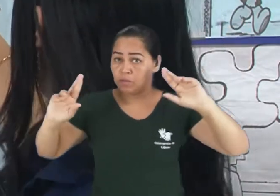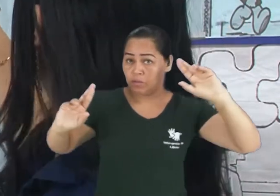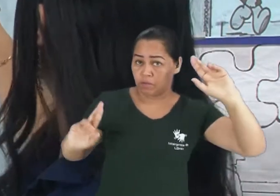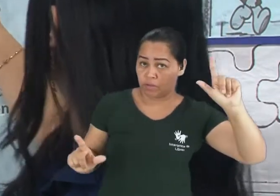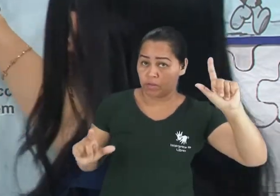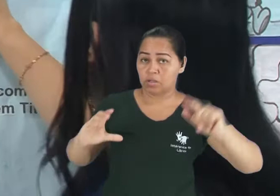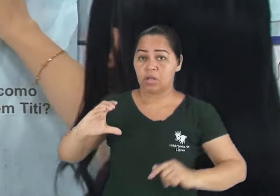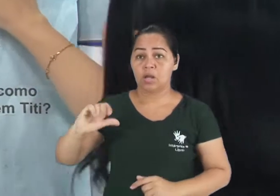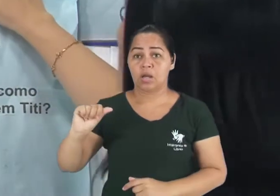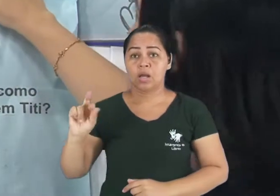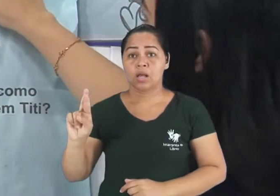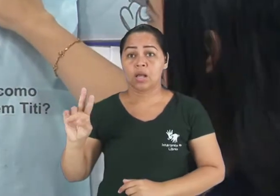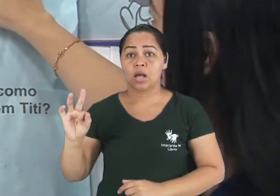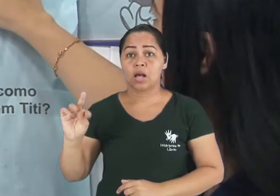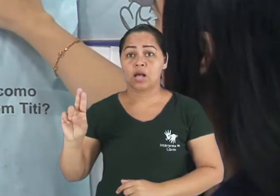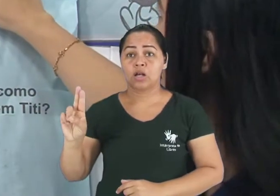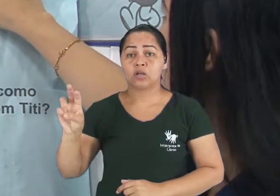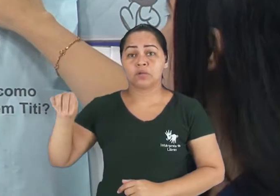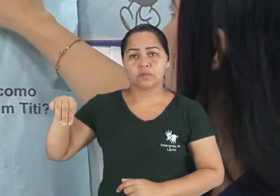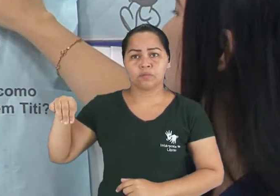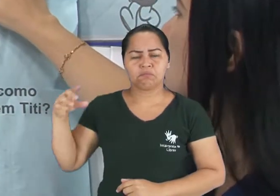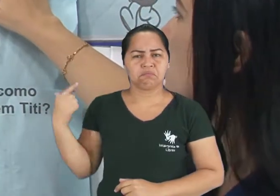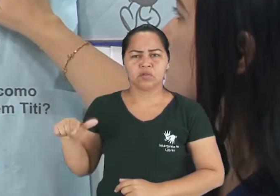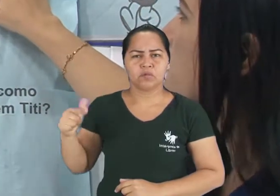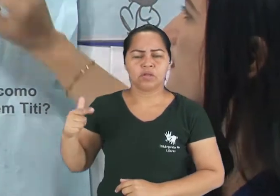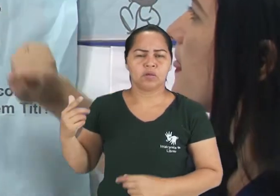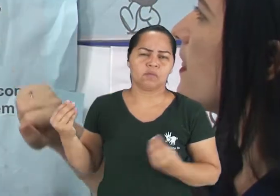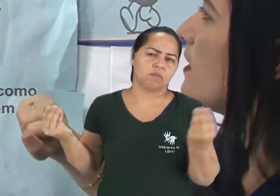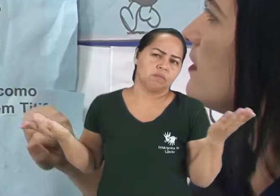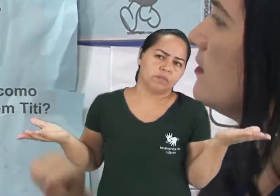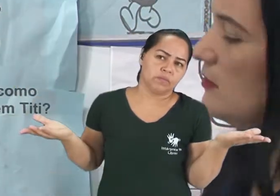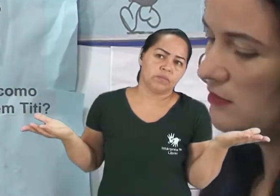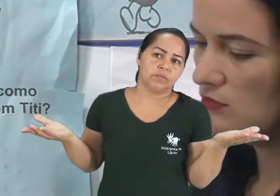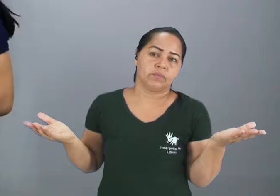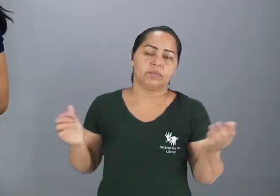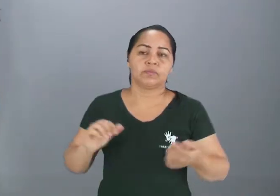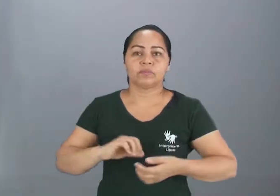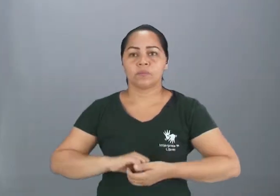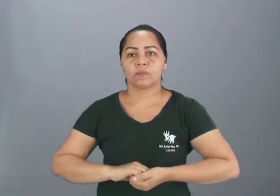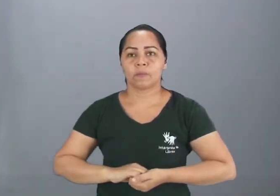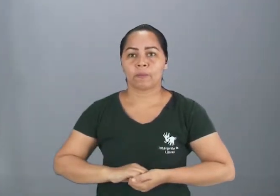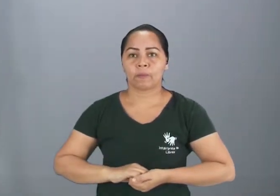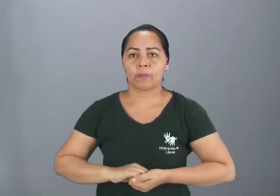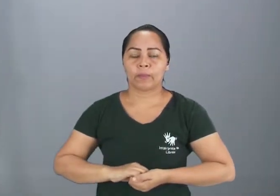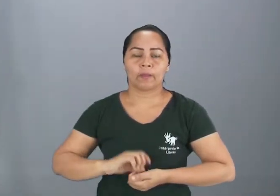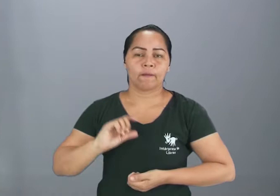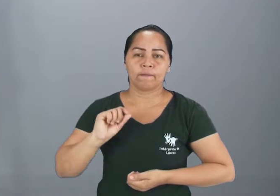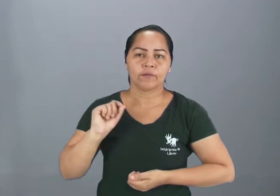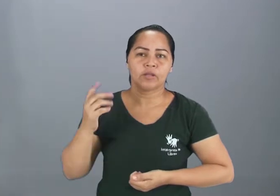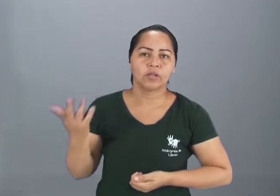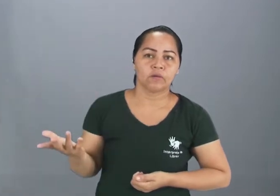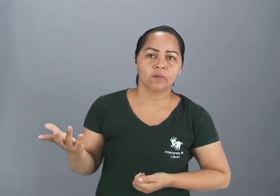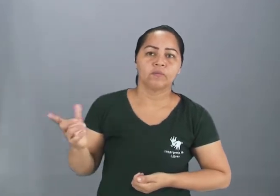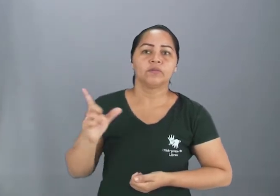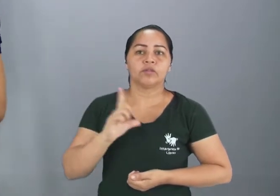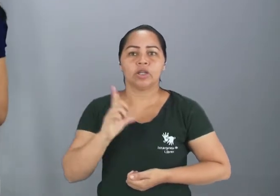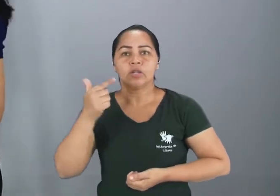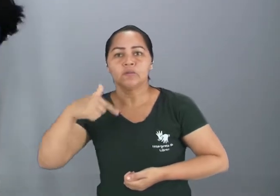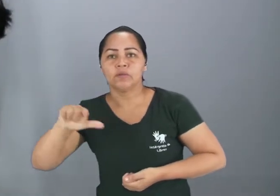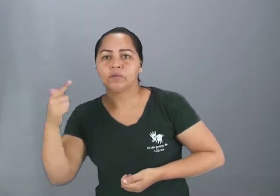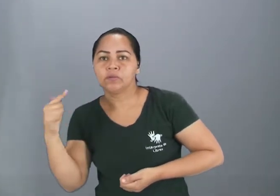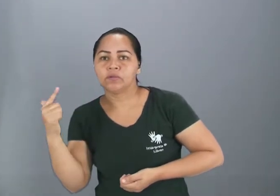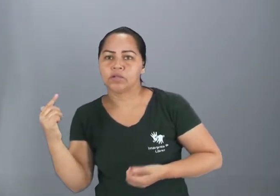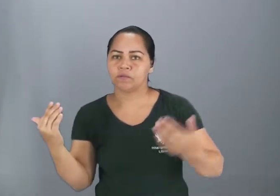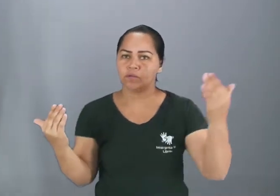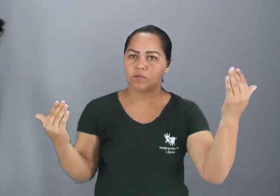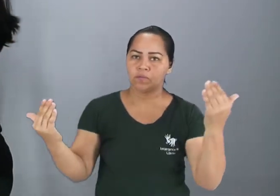do cartão não tem? Cartoon, né? Não tem. O que um tem e o outro não tem?